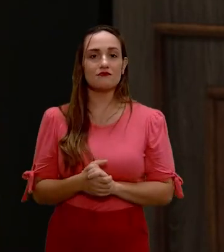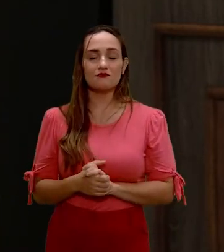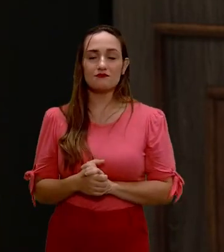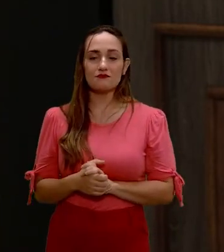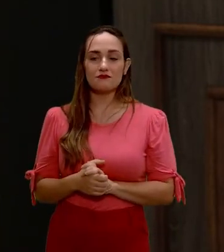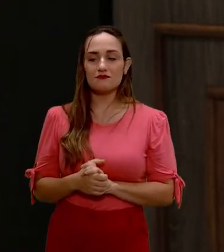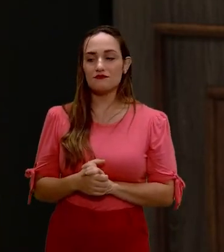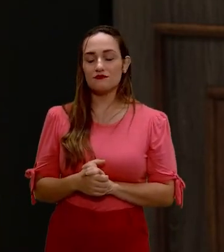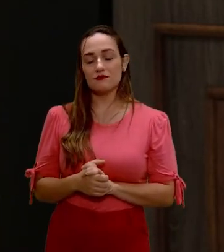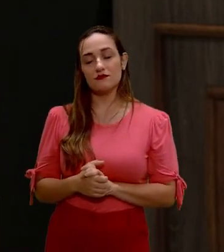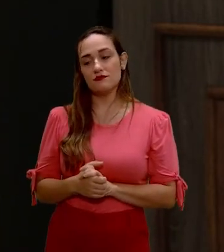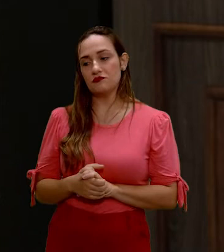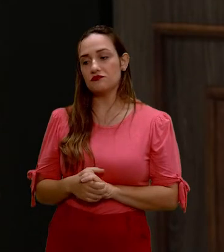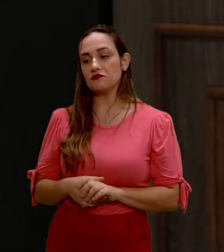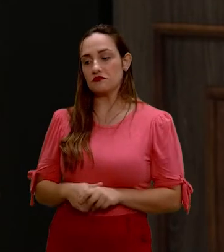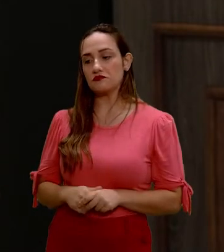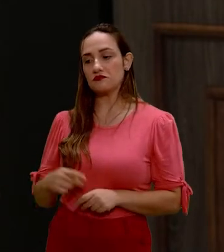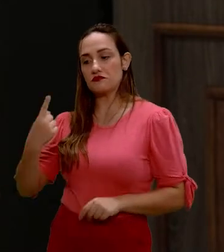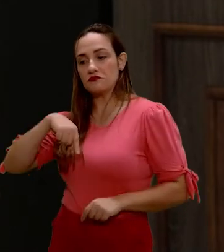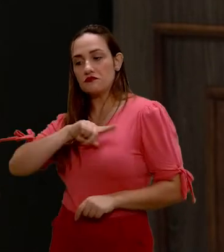gente implantou,